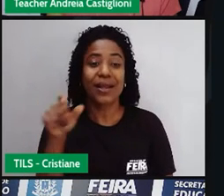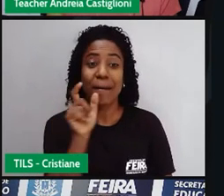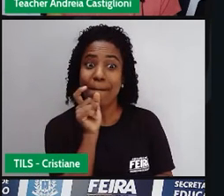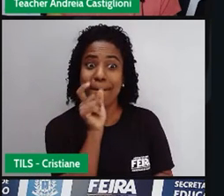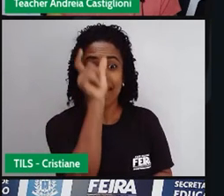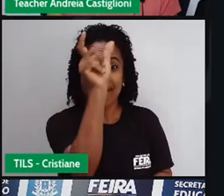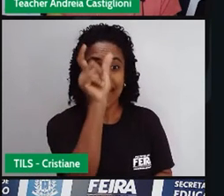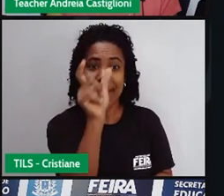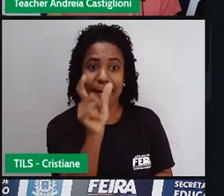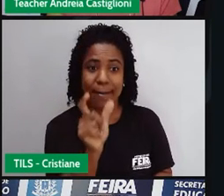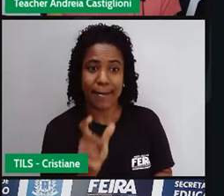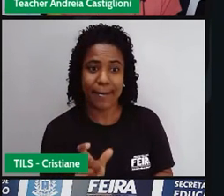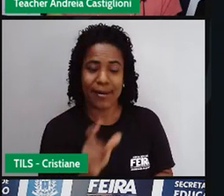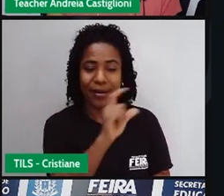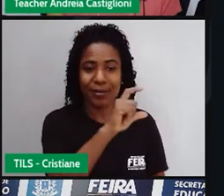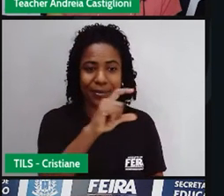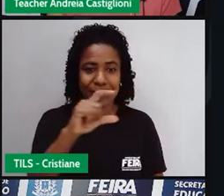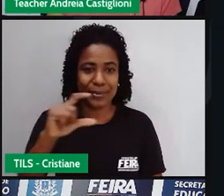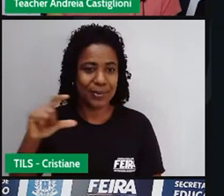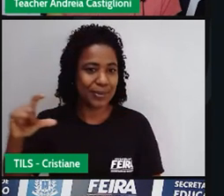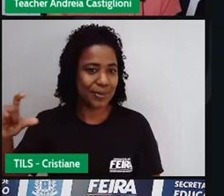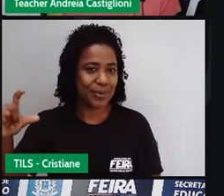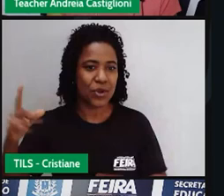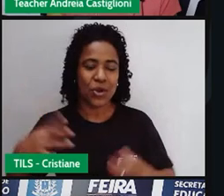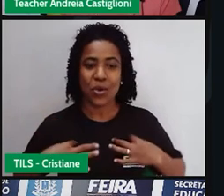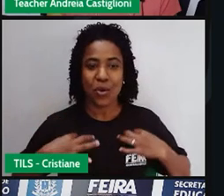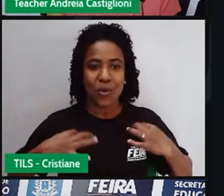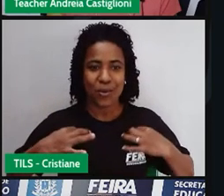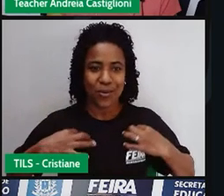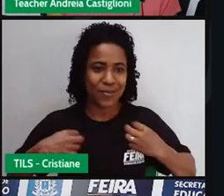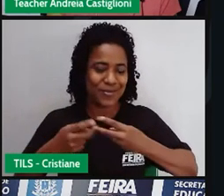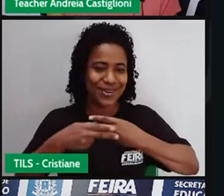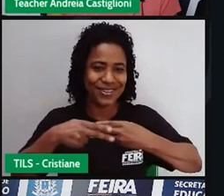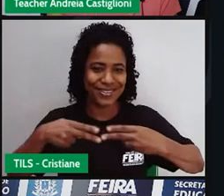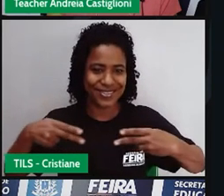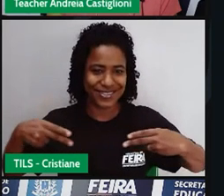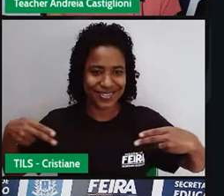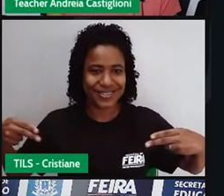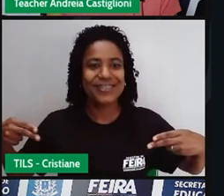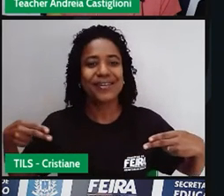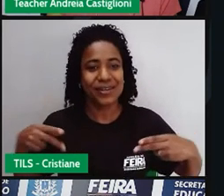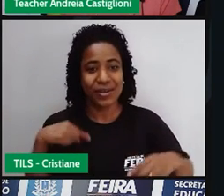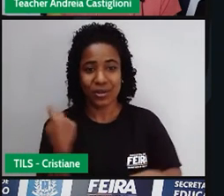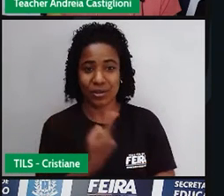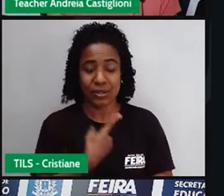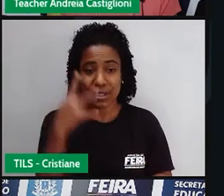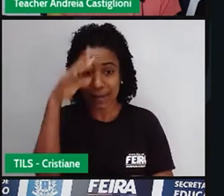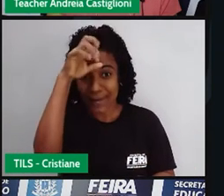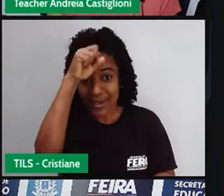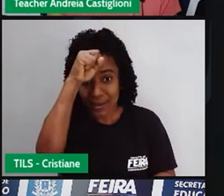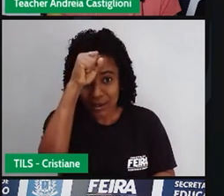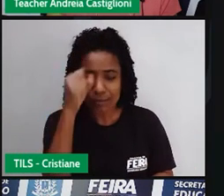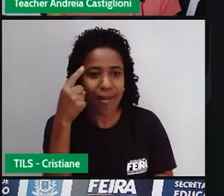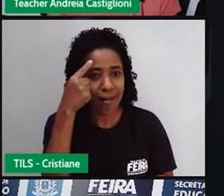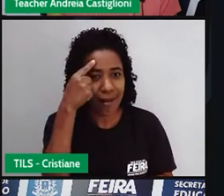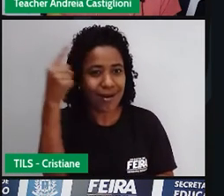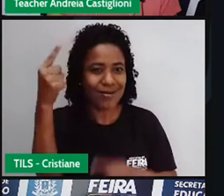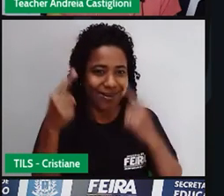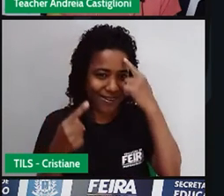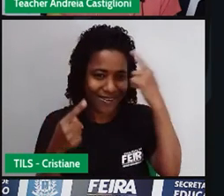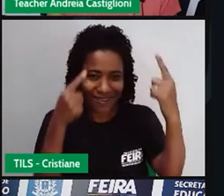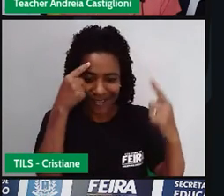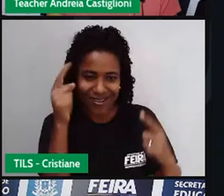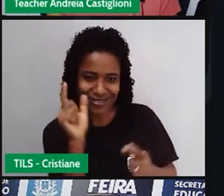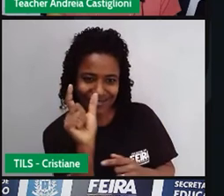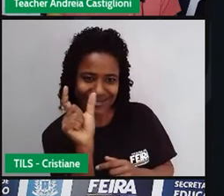palavra cruzada sobre roupas e acessórios para nós explorarmos alguns dos vocabulários que nós acabamos